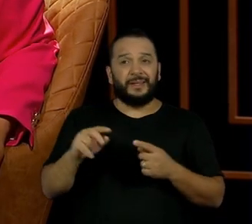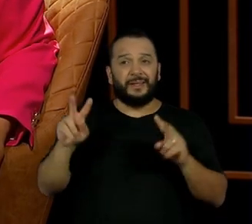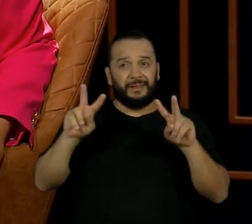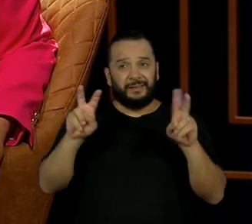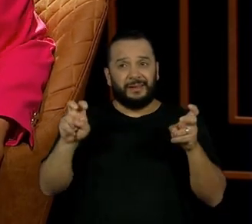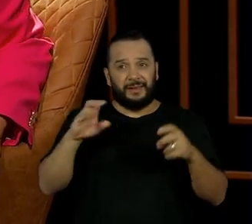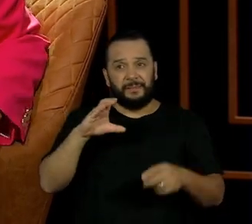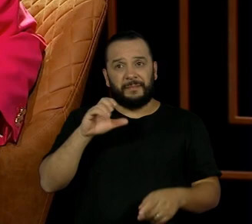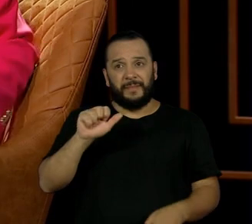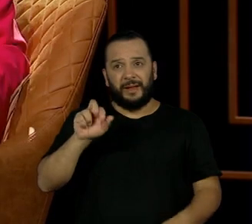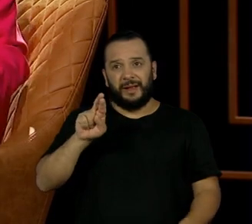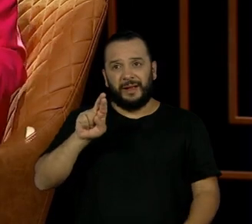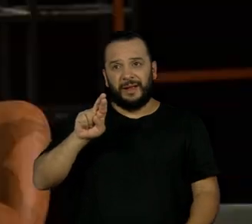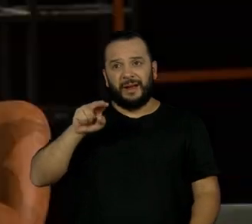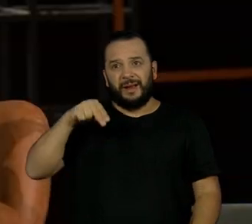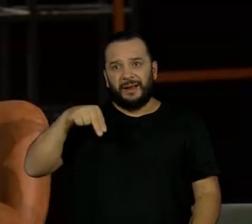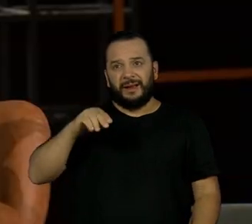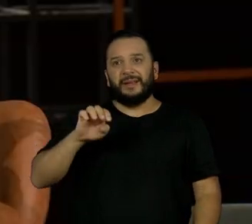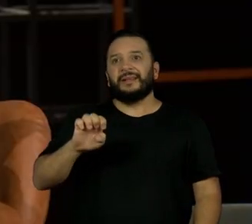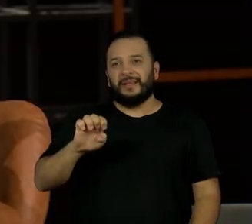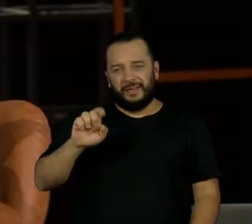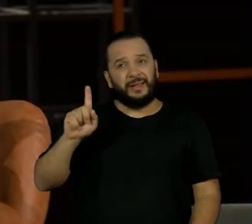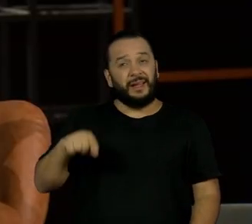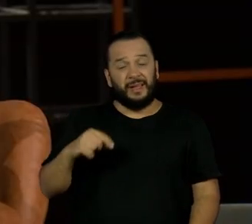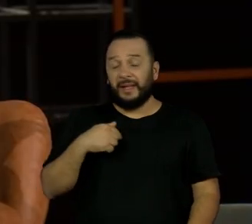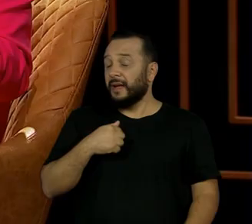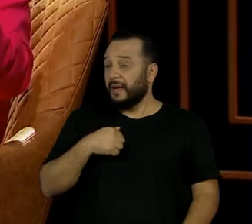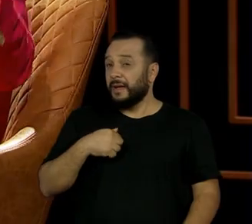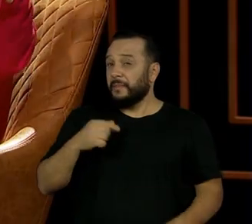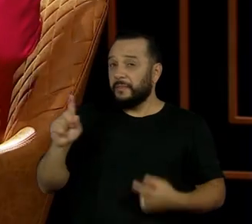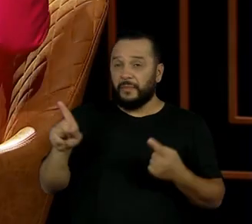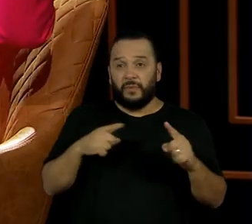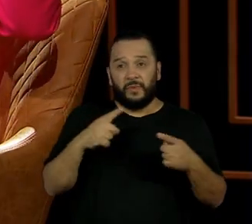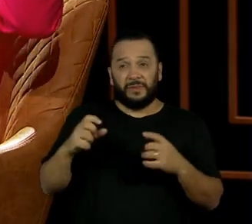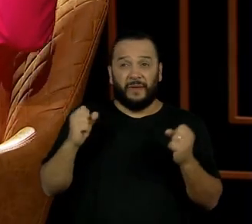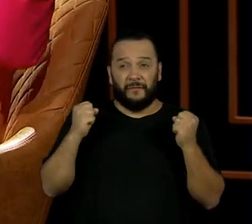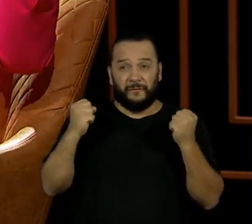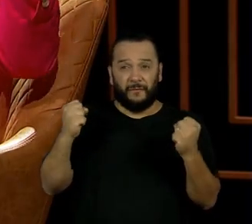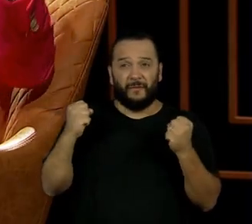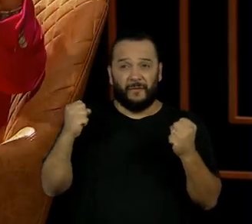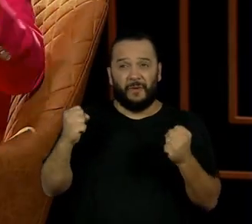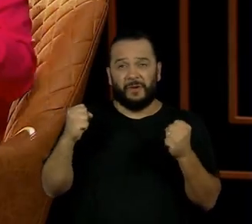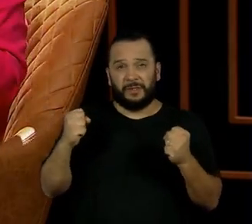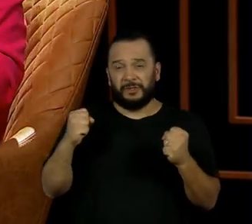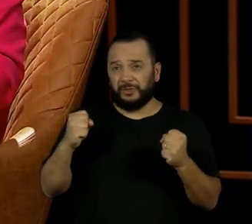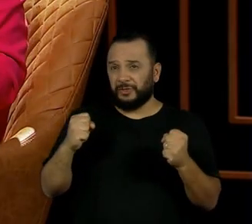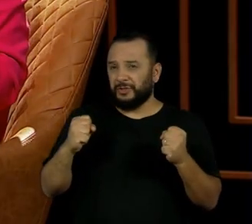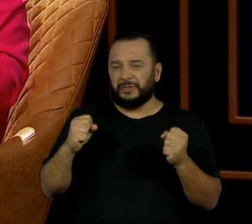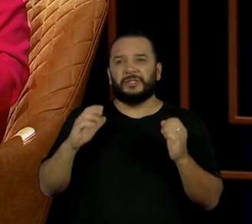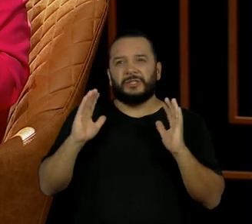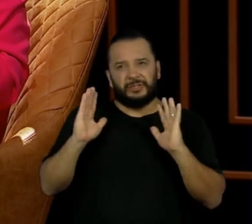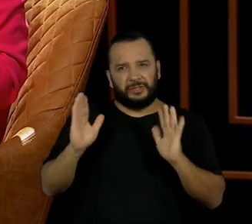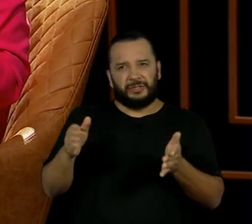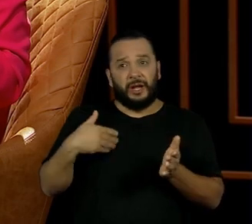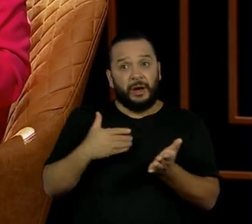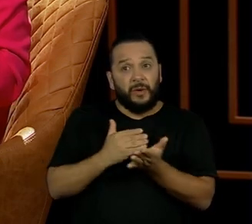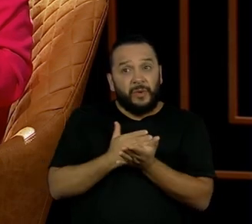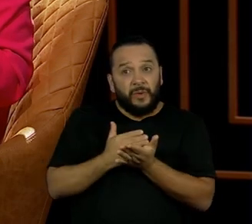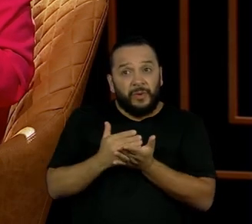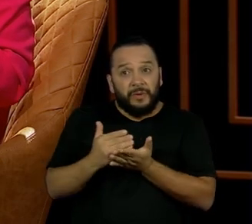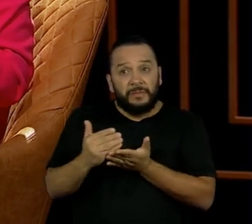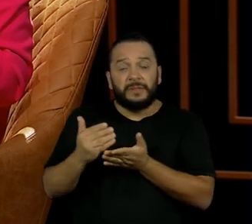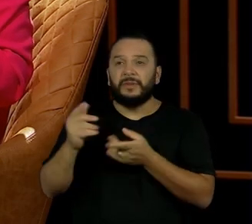que hoje a gente fala muito sobre isso inclusive mas logo que ela surgiu sei lá